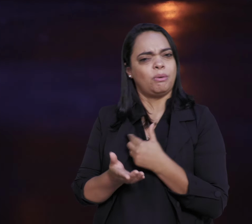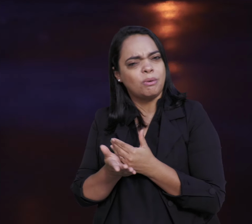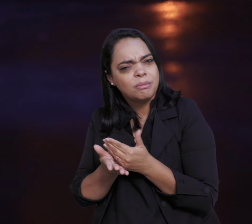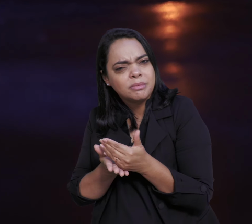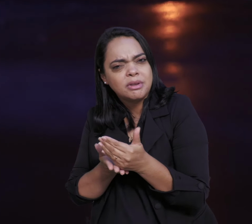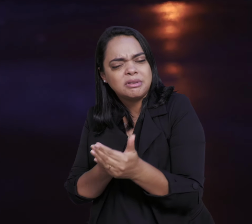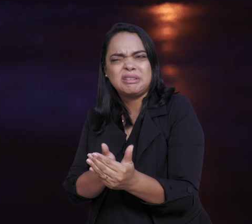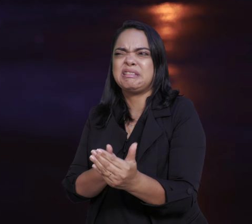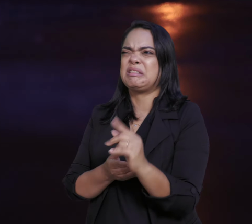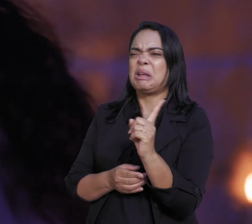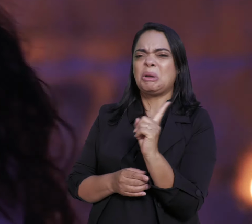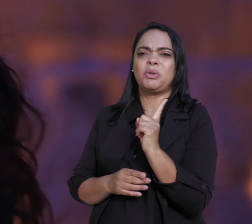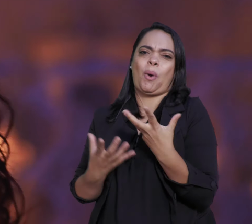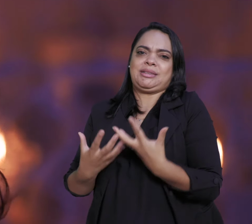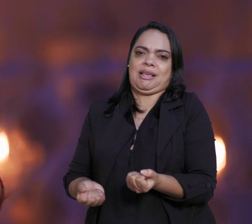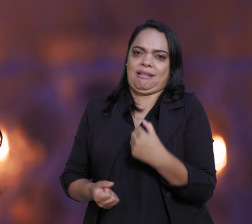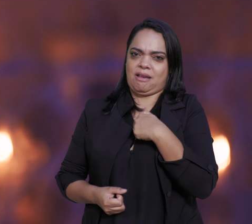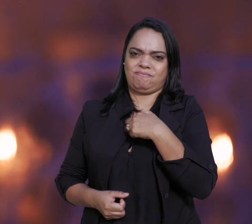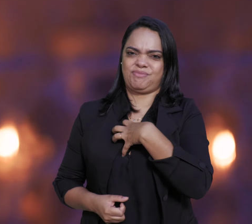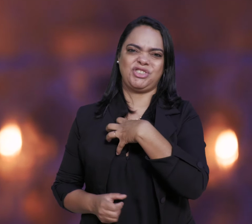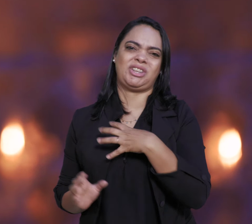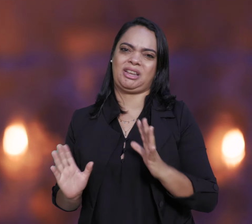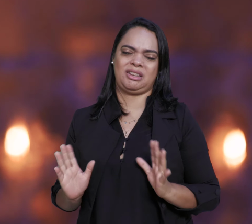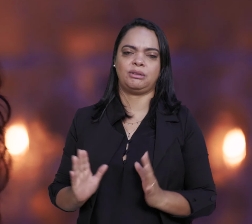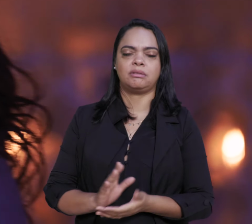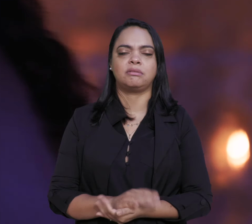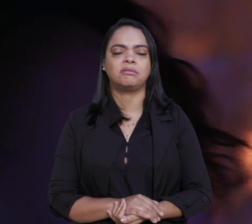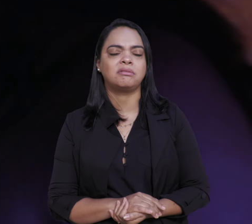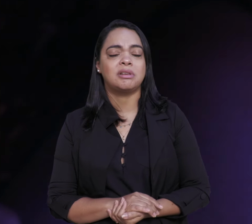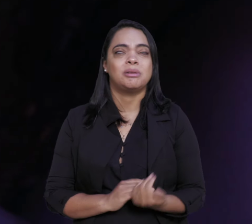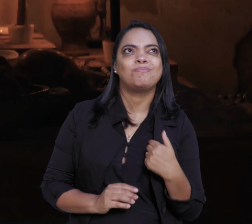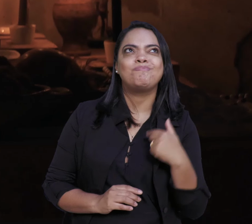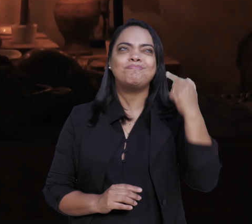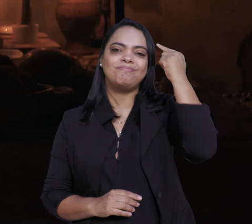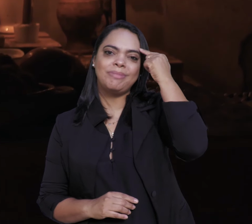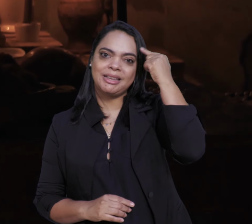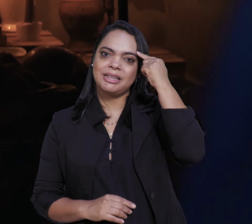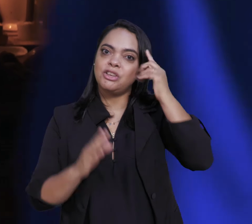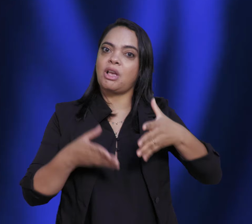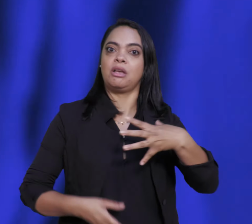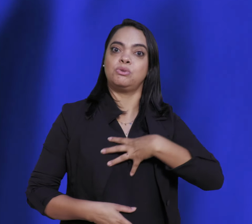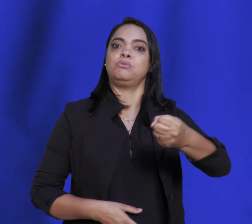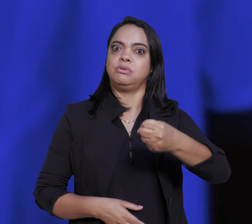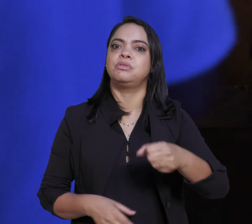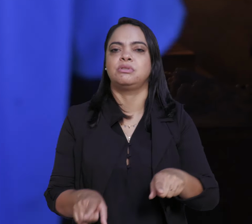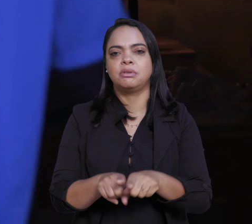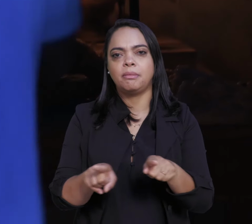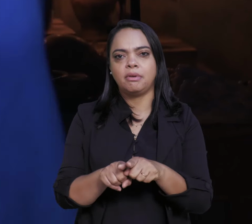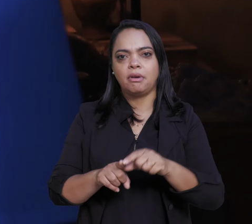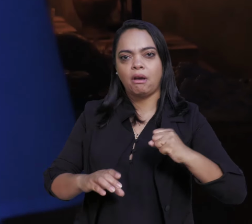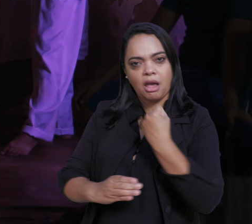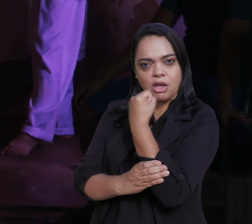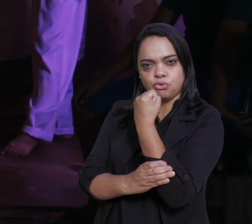processo de não aceitação, num processo de pensar inclusive em suicídio e tal,